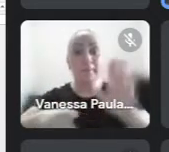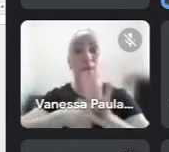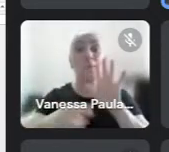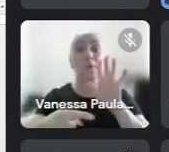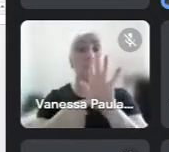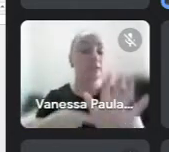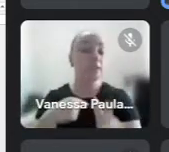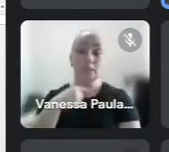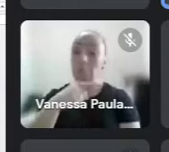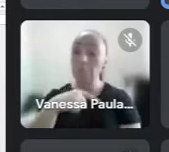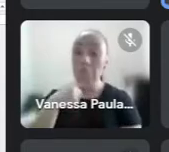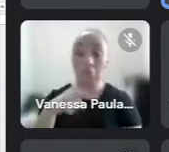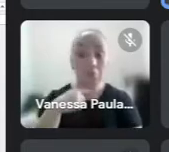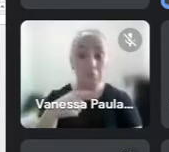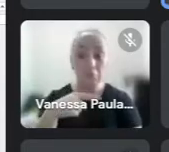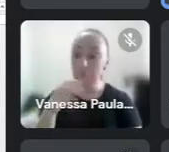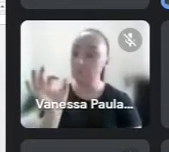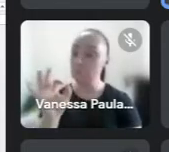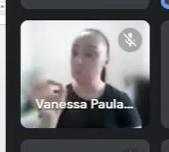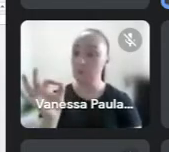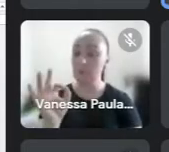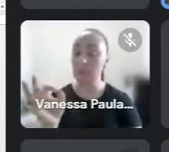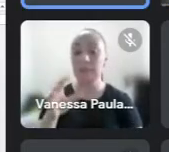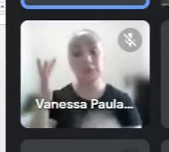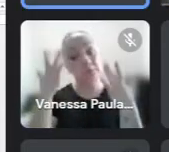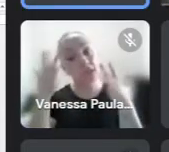está aí, viu, Bianca? Eu não sei se